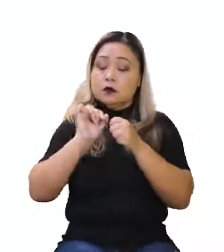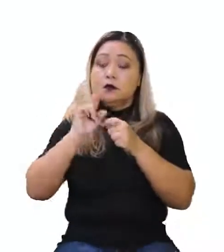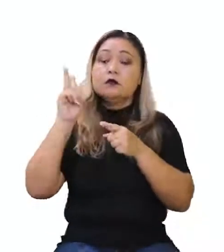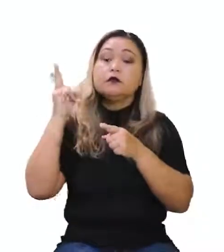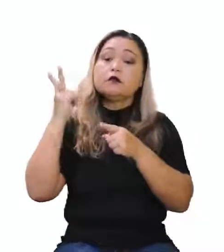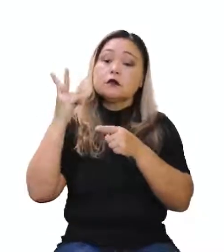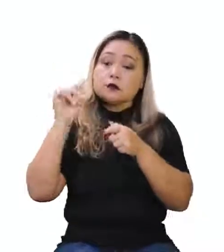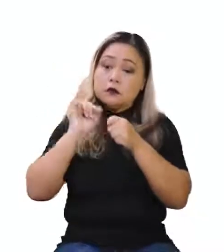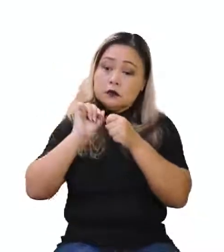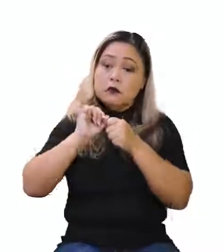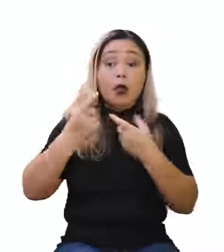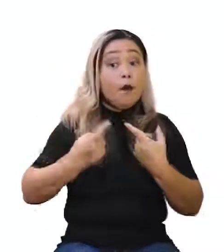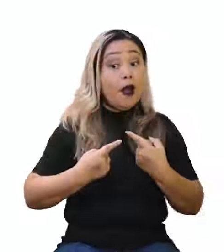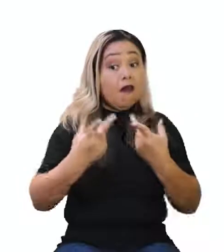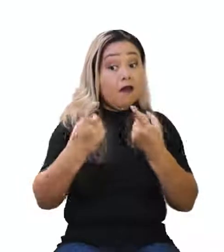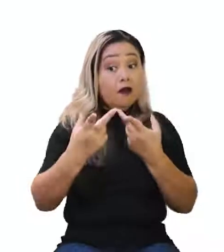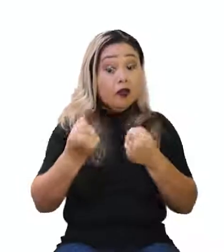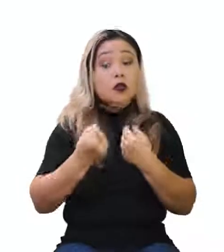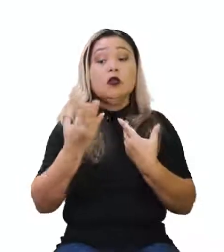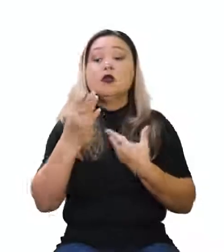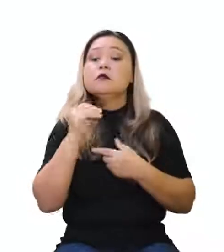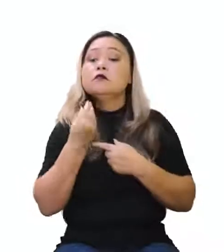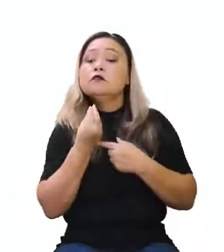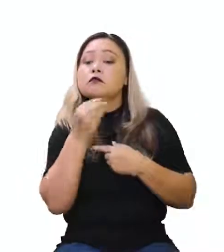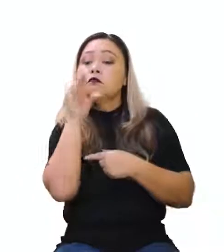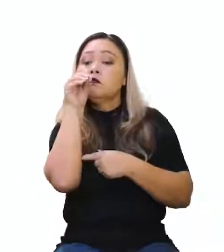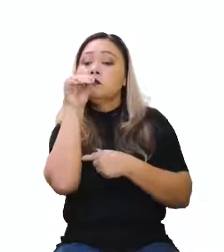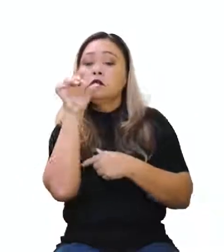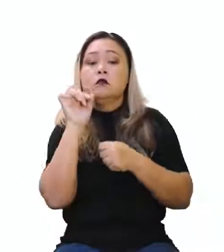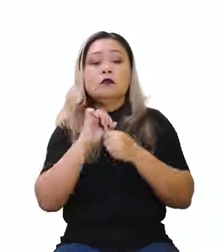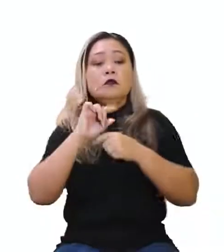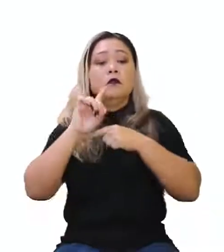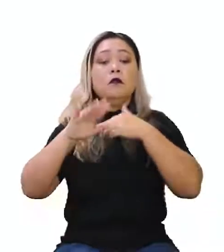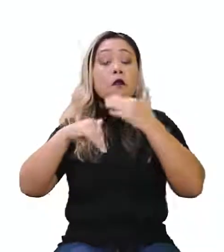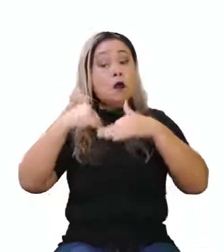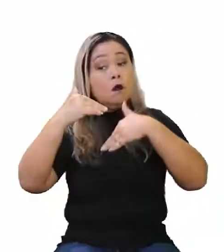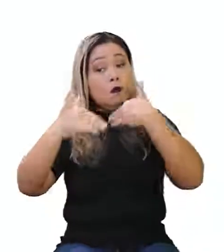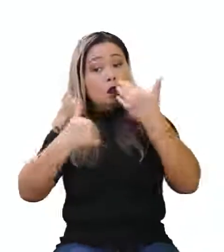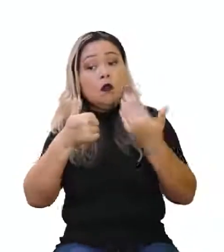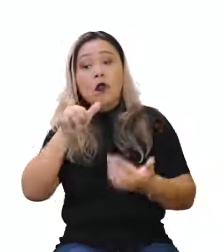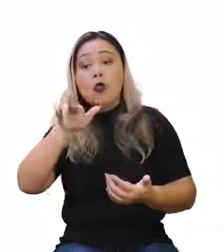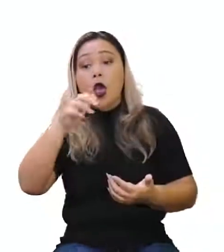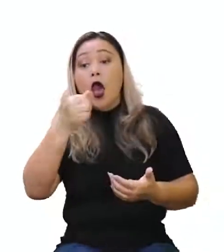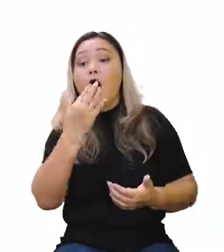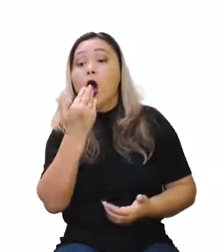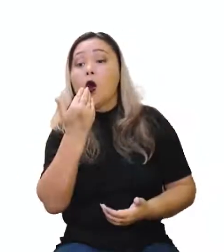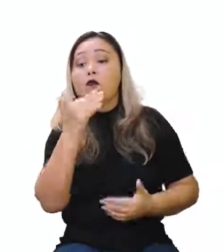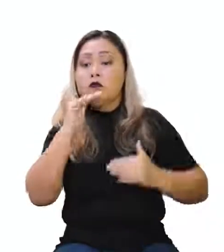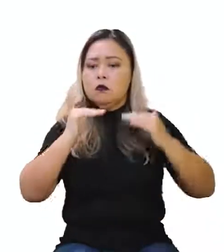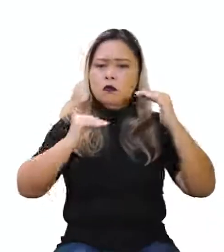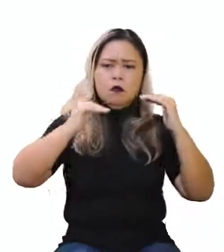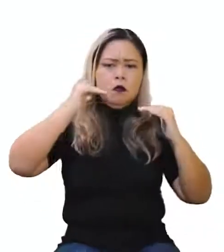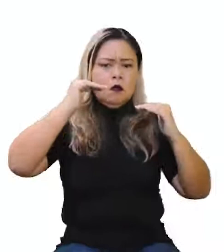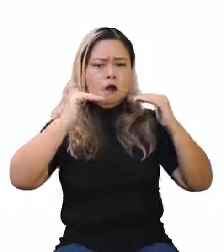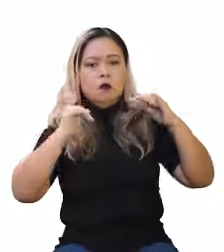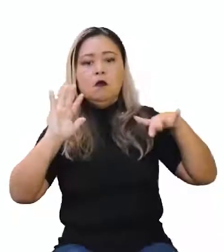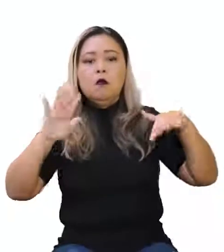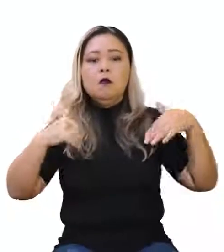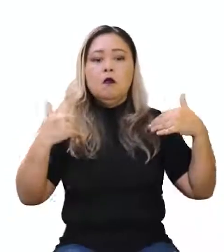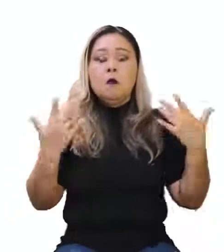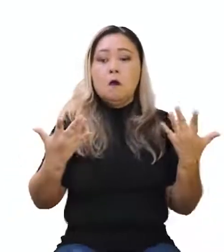de animais, para venda. De acordo com o grau de desenvolvimento, a ração também é balanceada. Qual é a